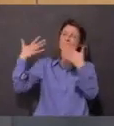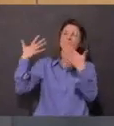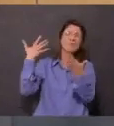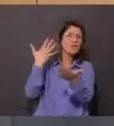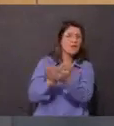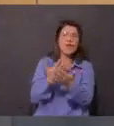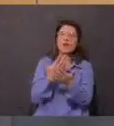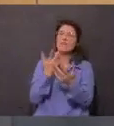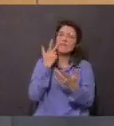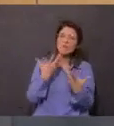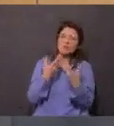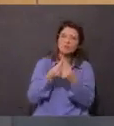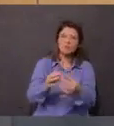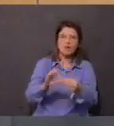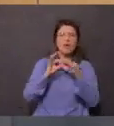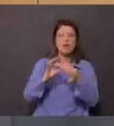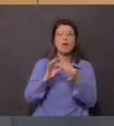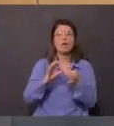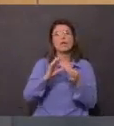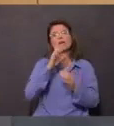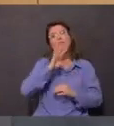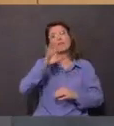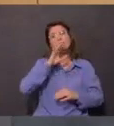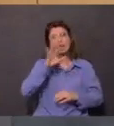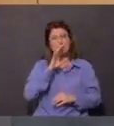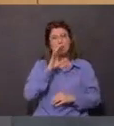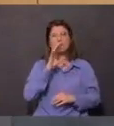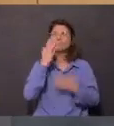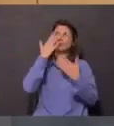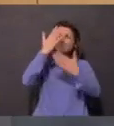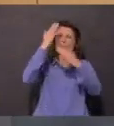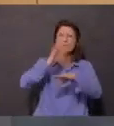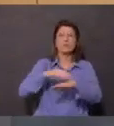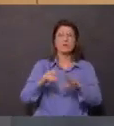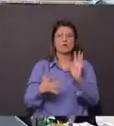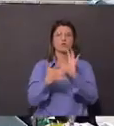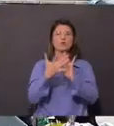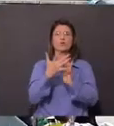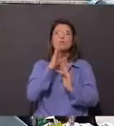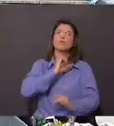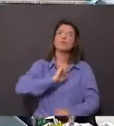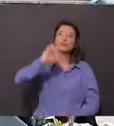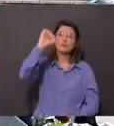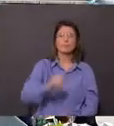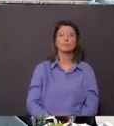na vossa amizade para cantarmos os vossos louvores por Jesus Cristo, vosso Filho.